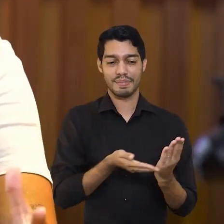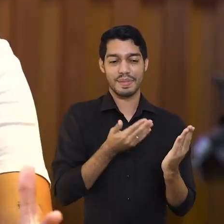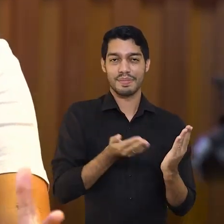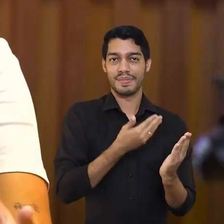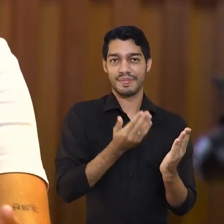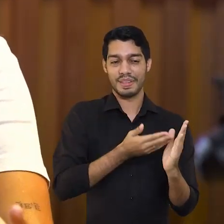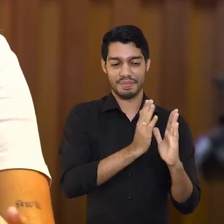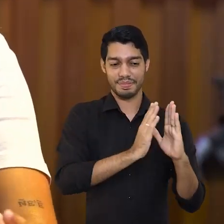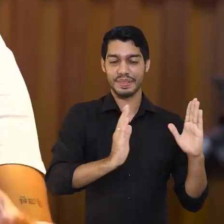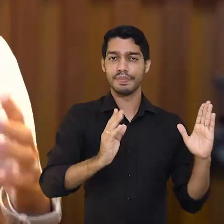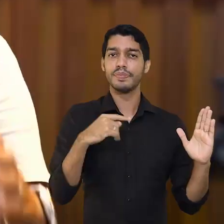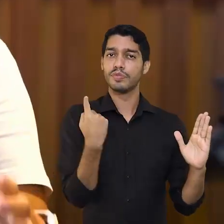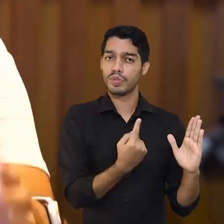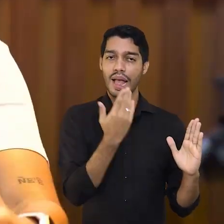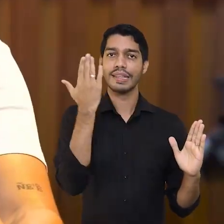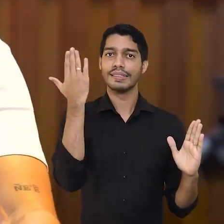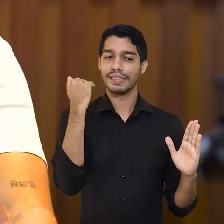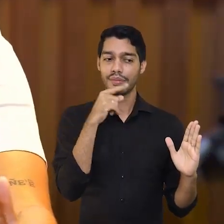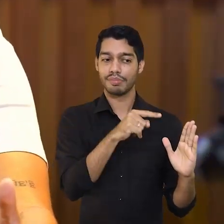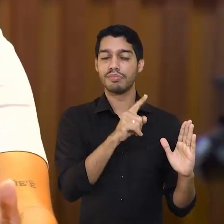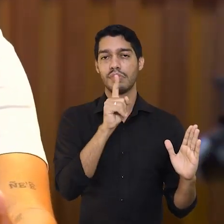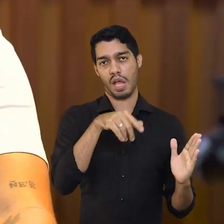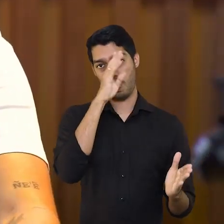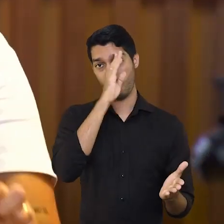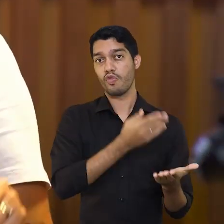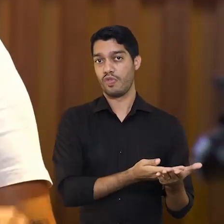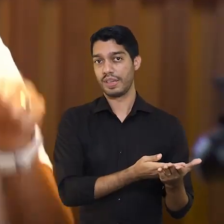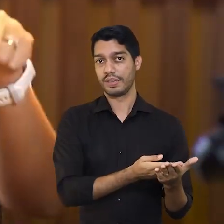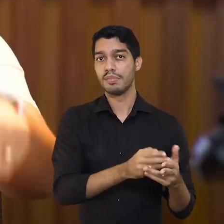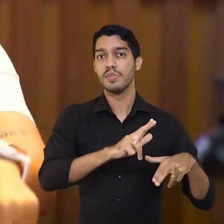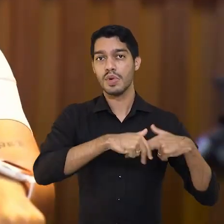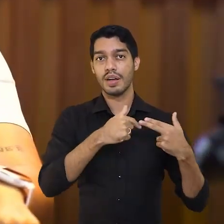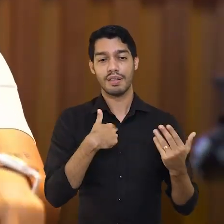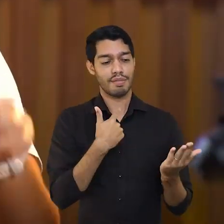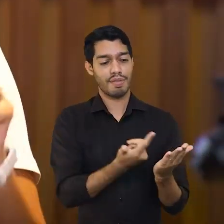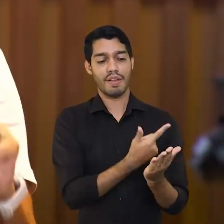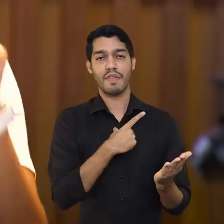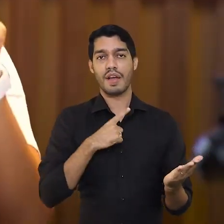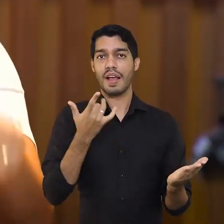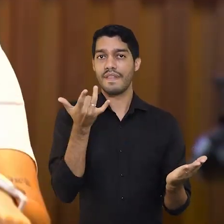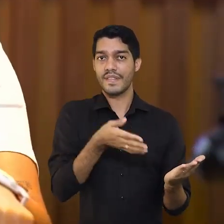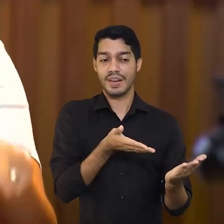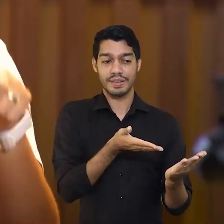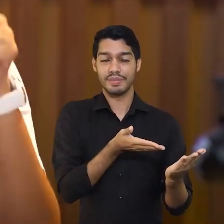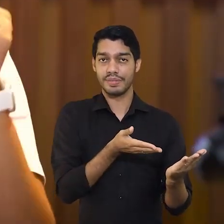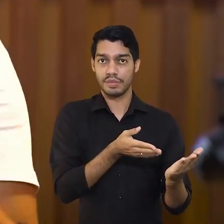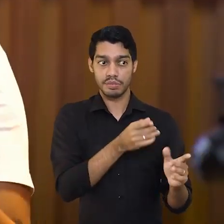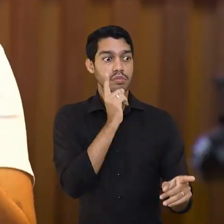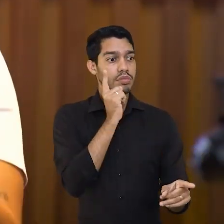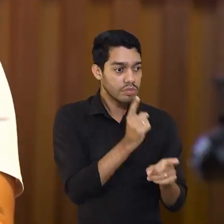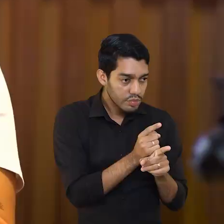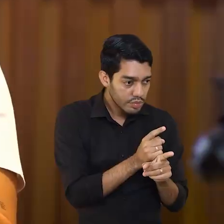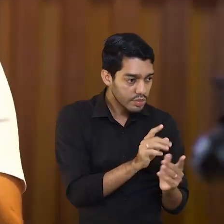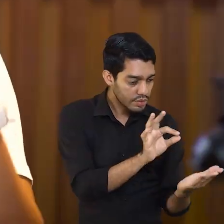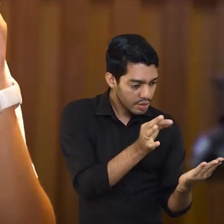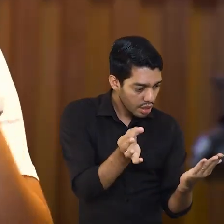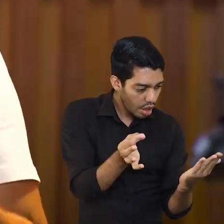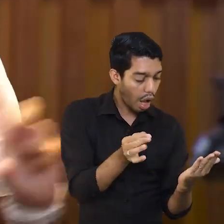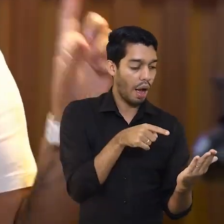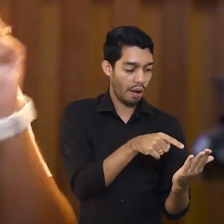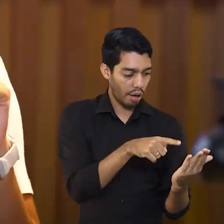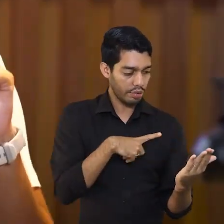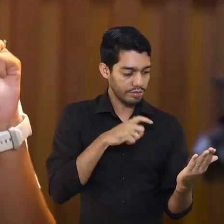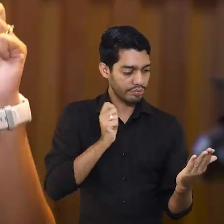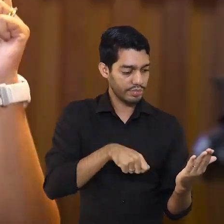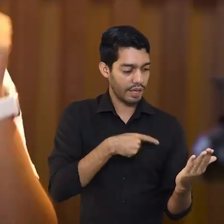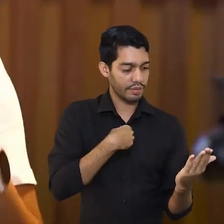das enciclopédias, você sabia que aquela fonte era confiável. O que estava naquele livro, uma vez que você achasse, você poderia usar no seu trabalho, porque